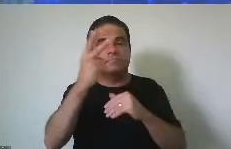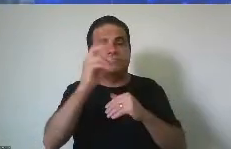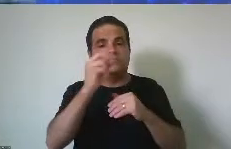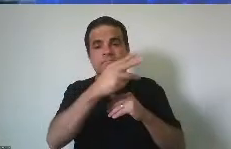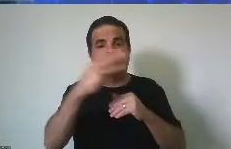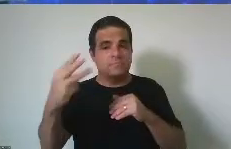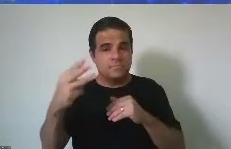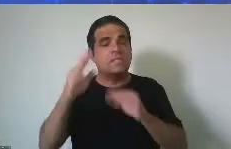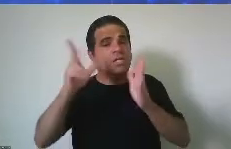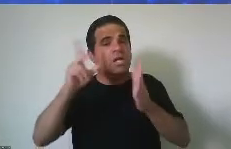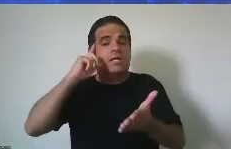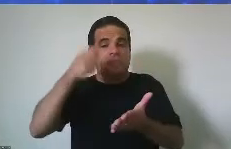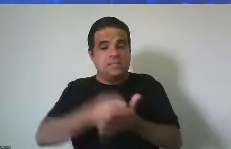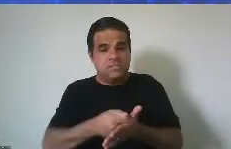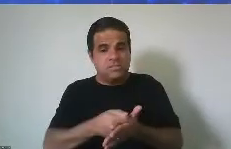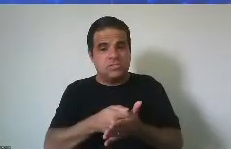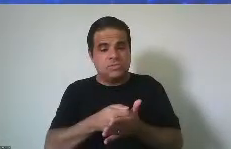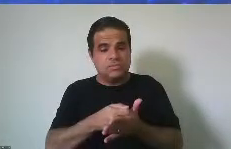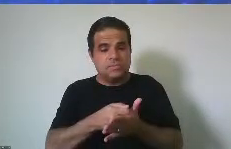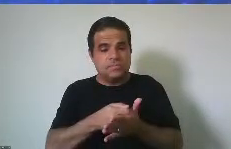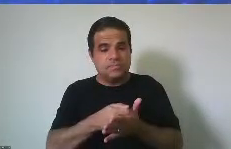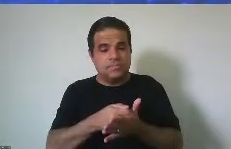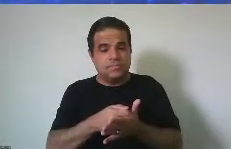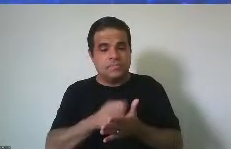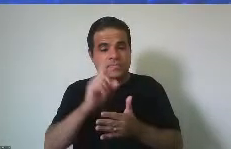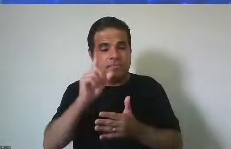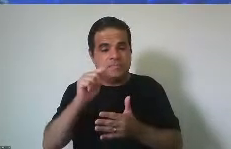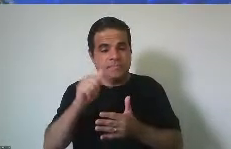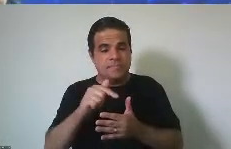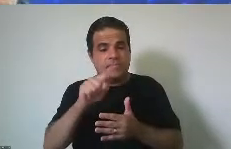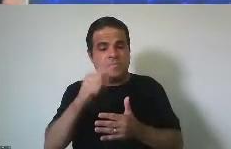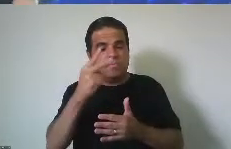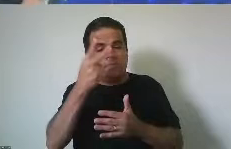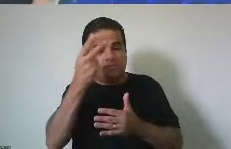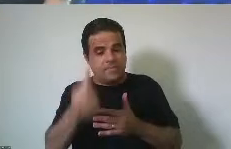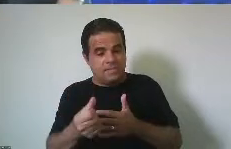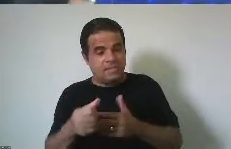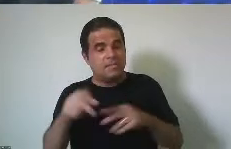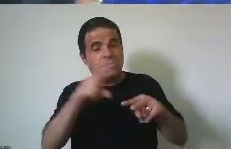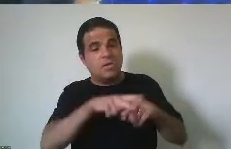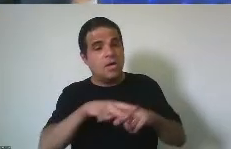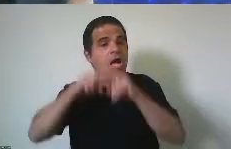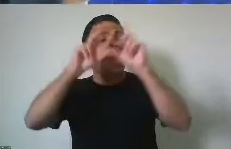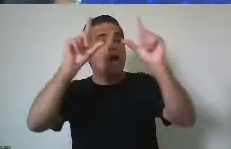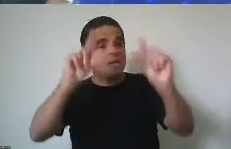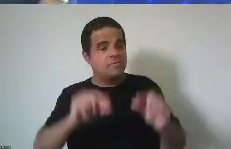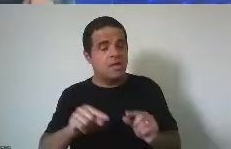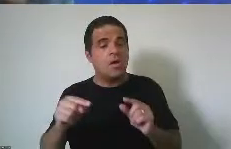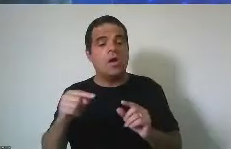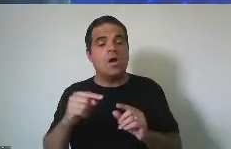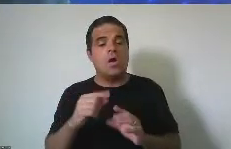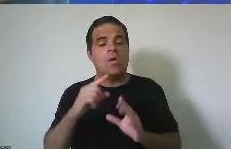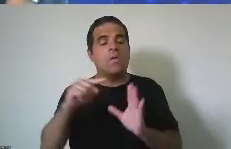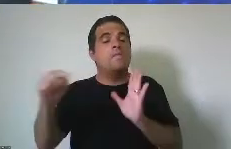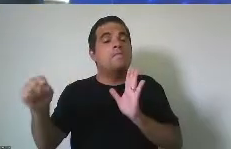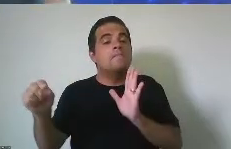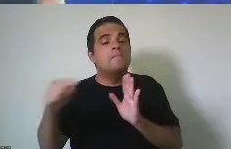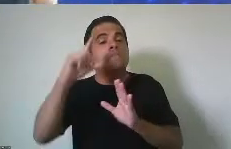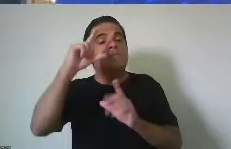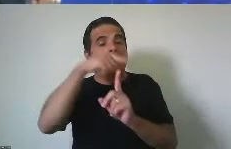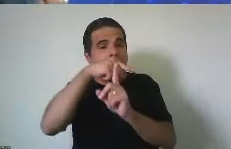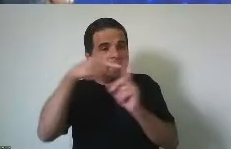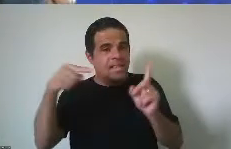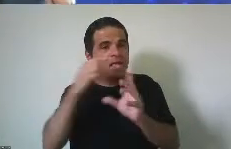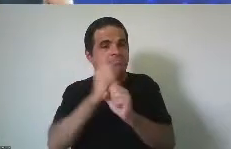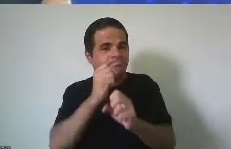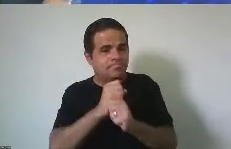já está definido 26 tem uma redução de meio ponto que especialmente se aplica para